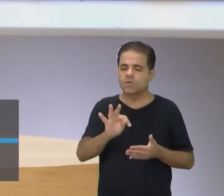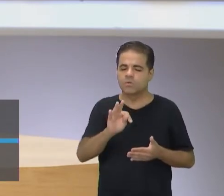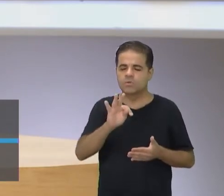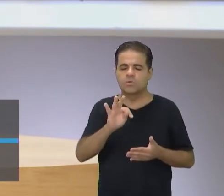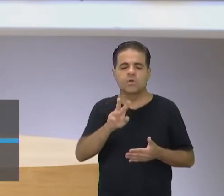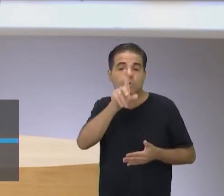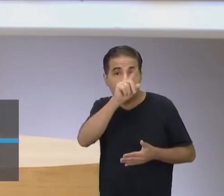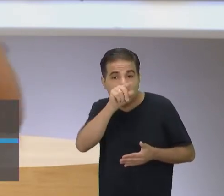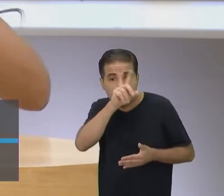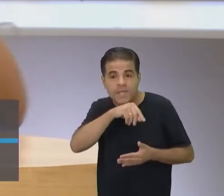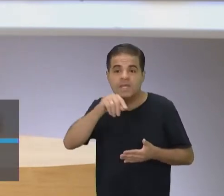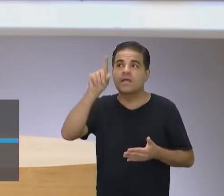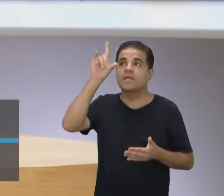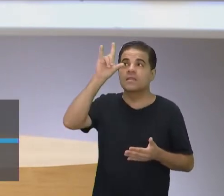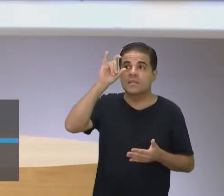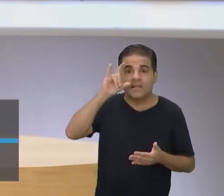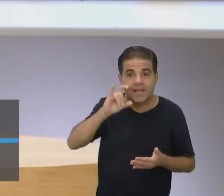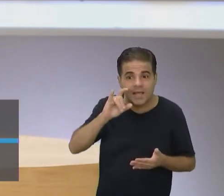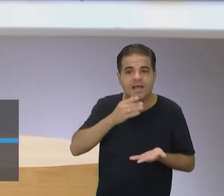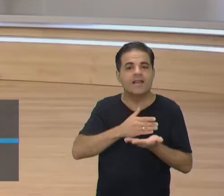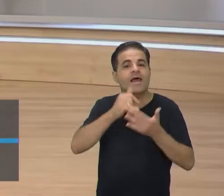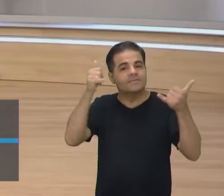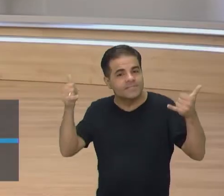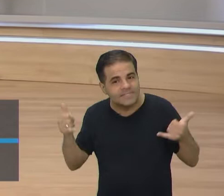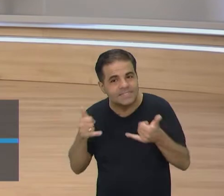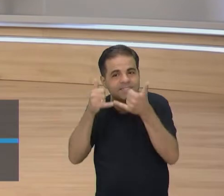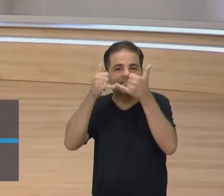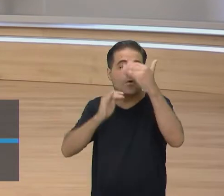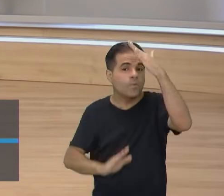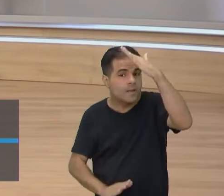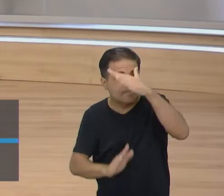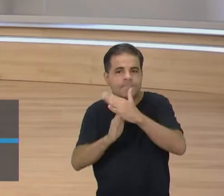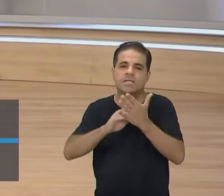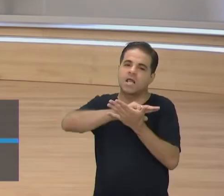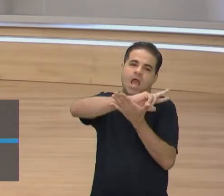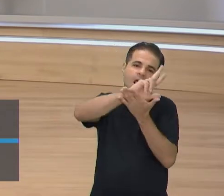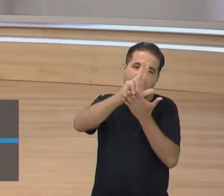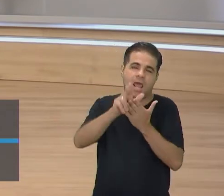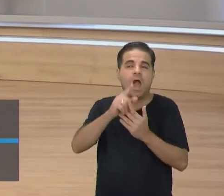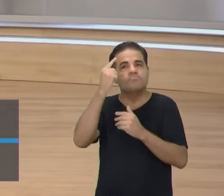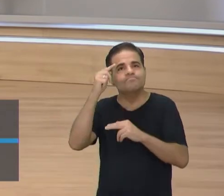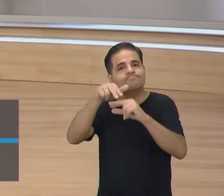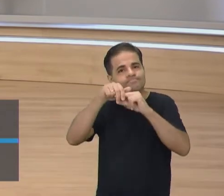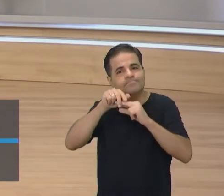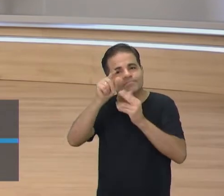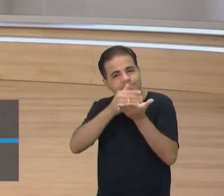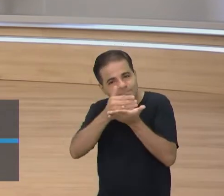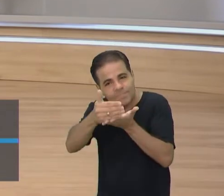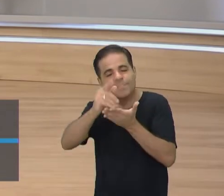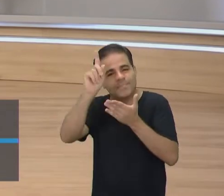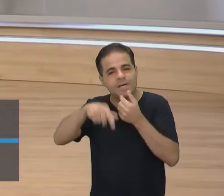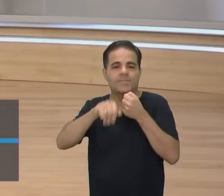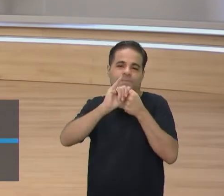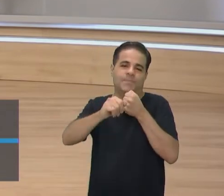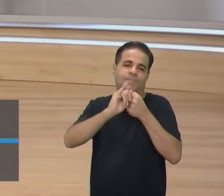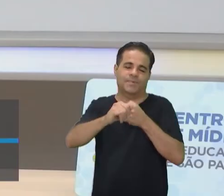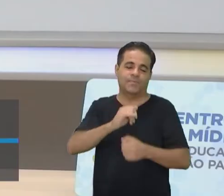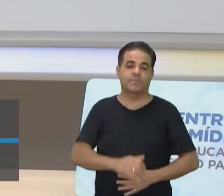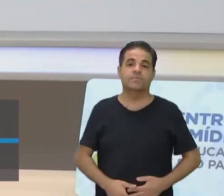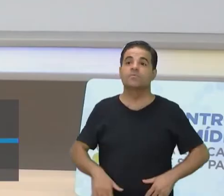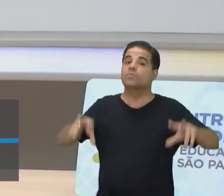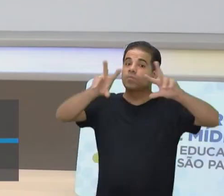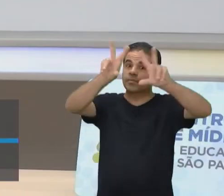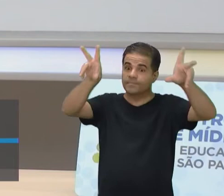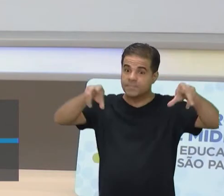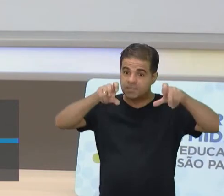do Instagram, ele nasce da internet. Exato. Então, o limite de caracteres é tanto. Então, por isso nasce o mini conto. Isso, com esse